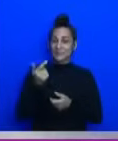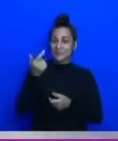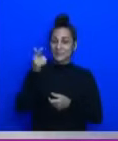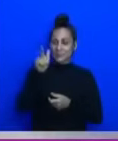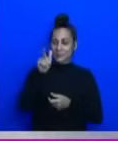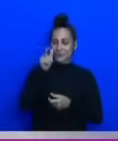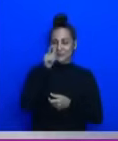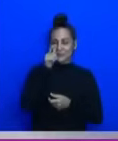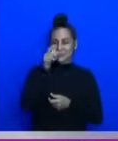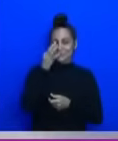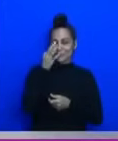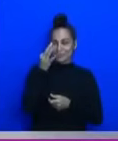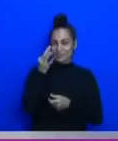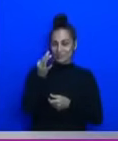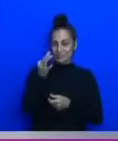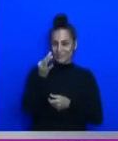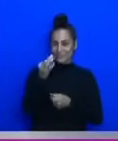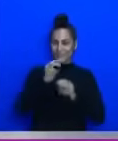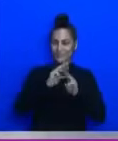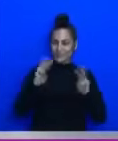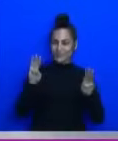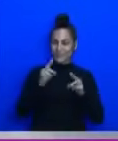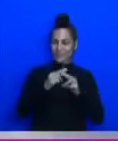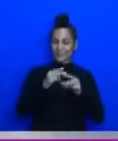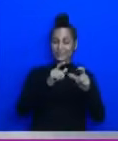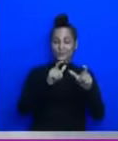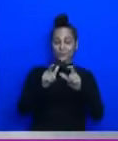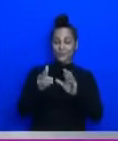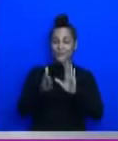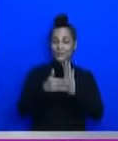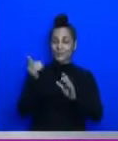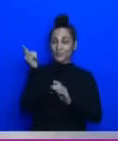Após a apuração, fique atenta, fique atento à página da Caixa para